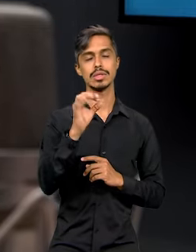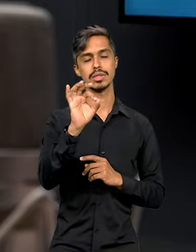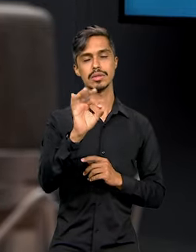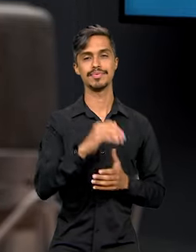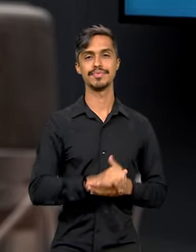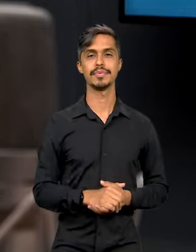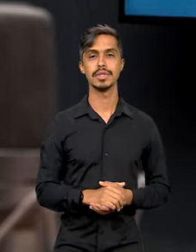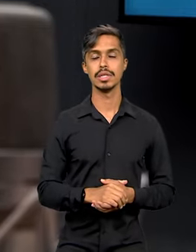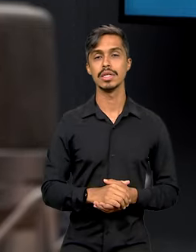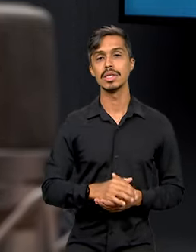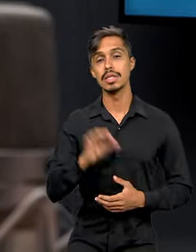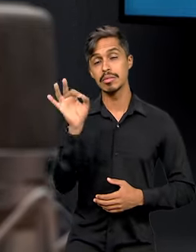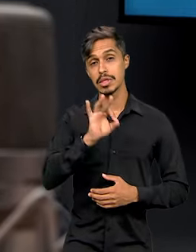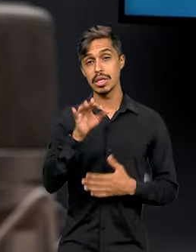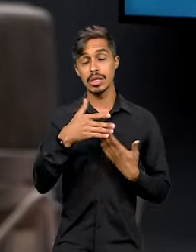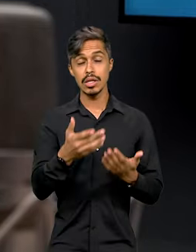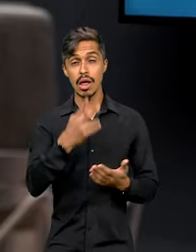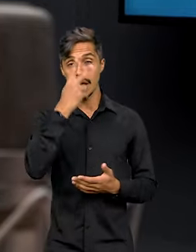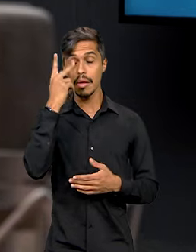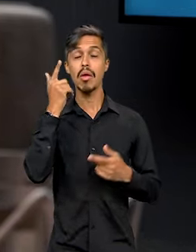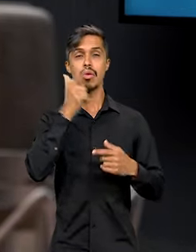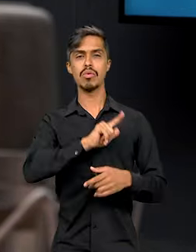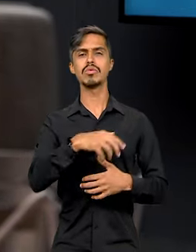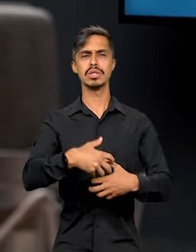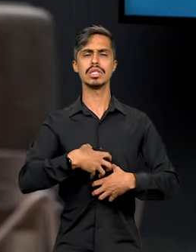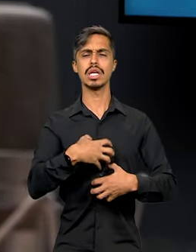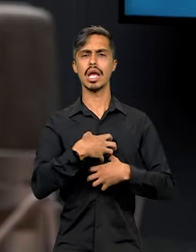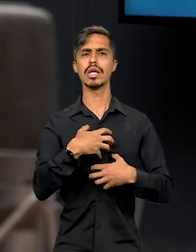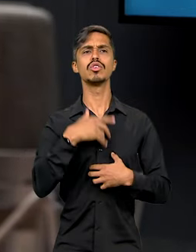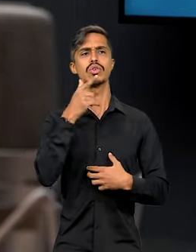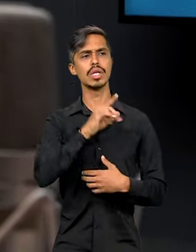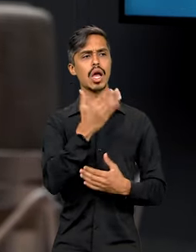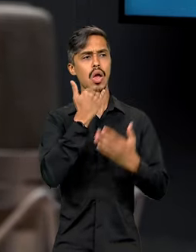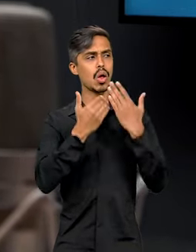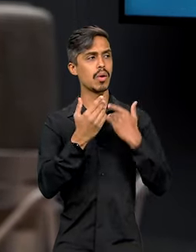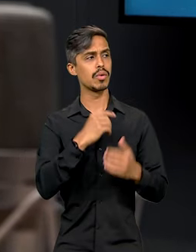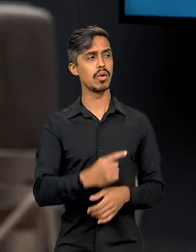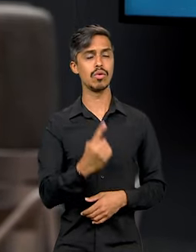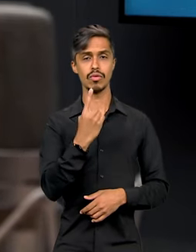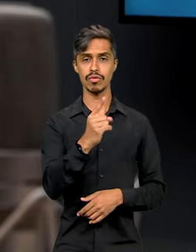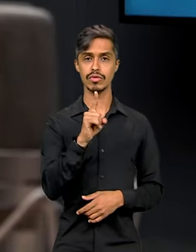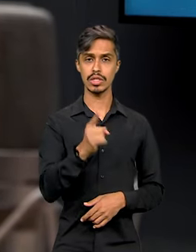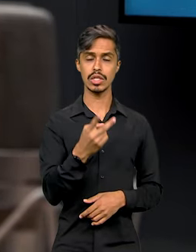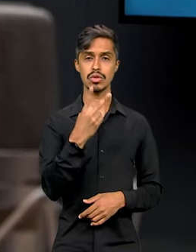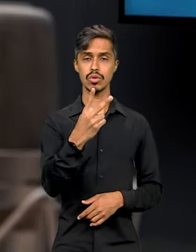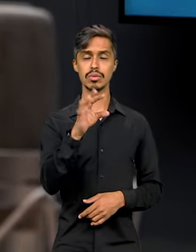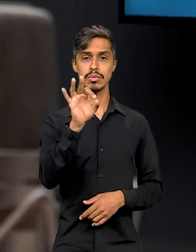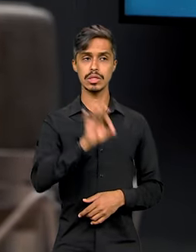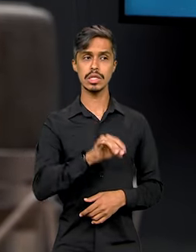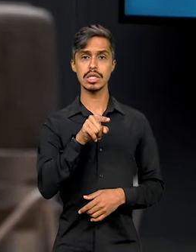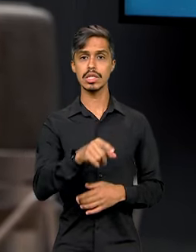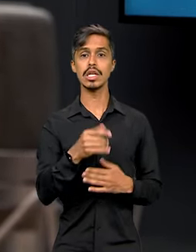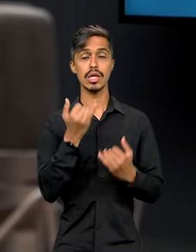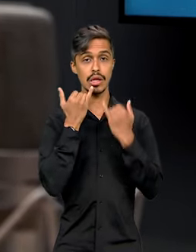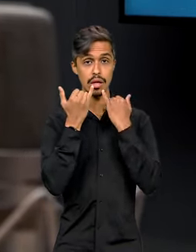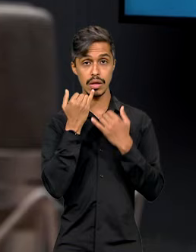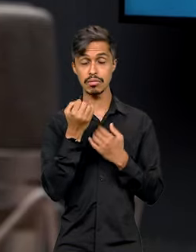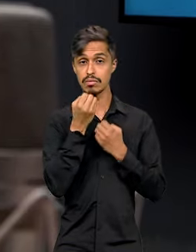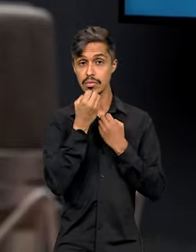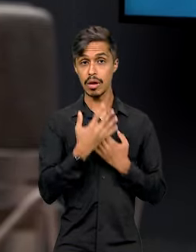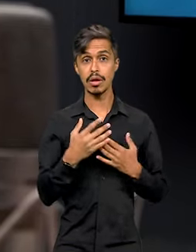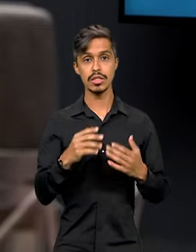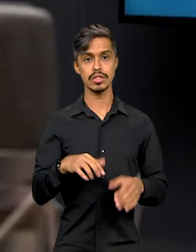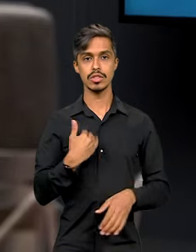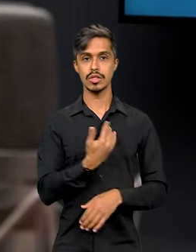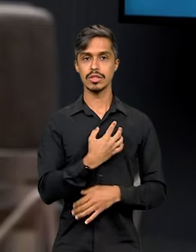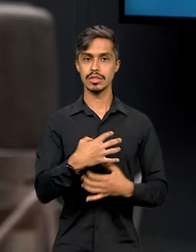sentindo que vão poder se alimentar apropriadamente em qualidade e em quantidade 1,2 por este um dato muito alentador e